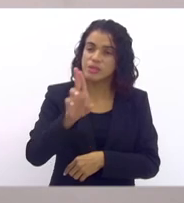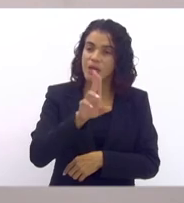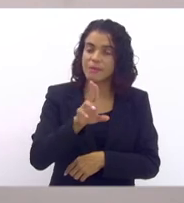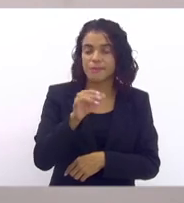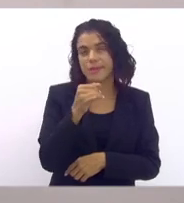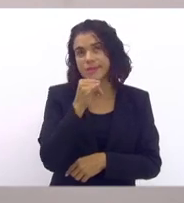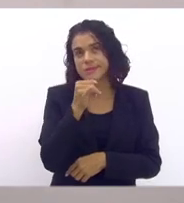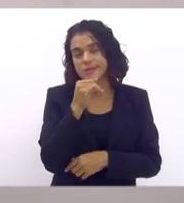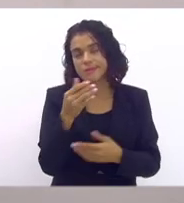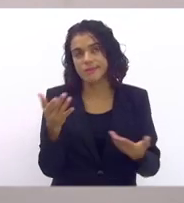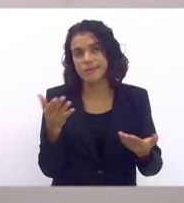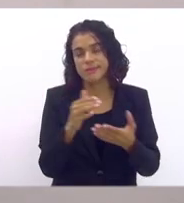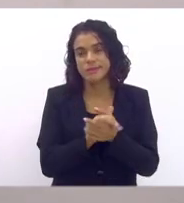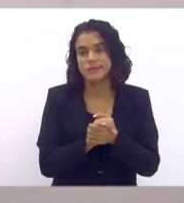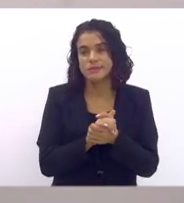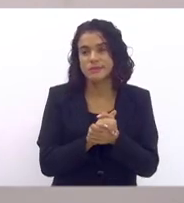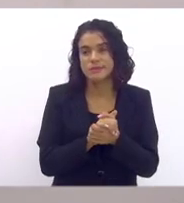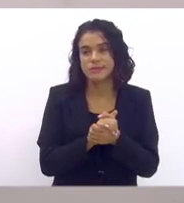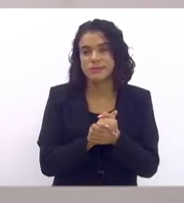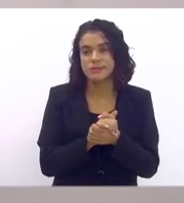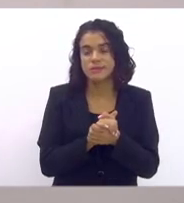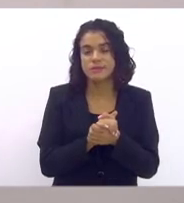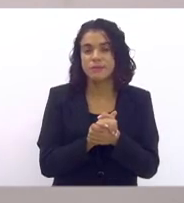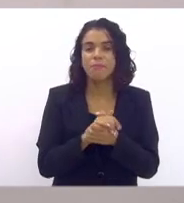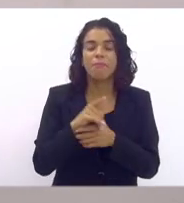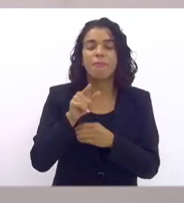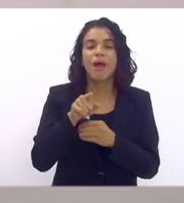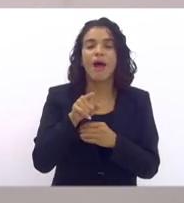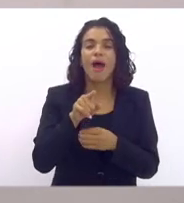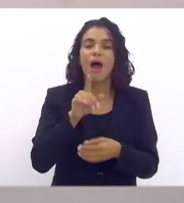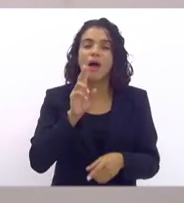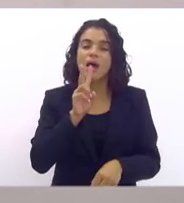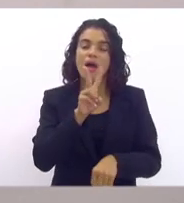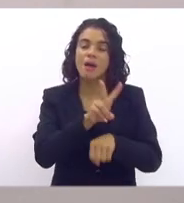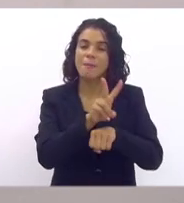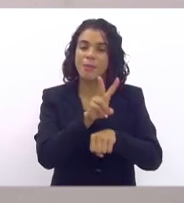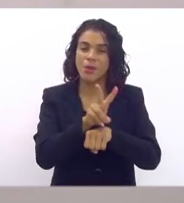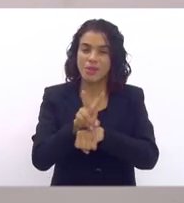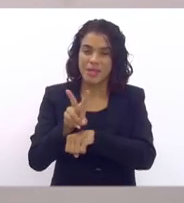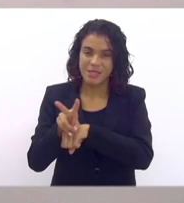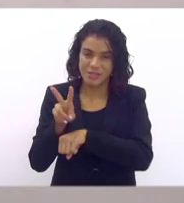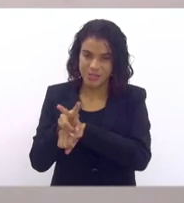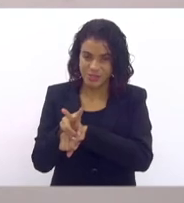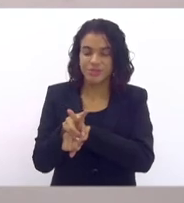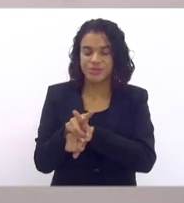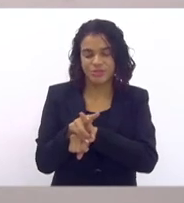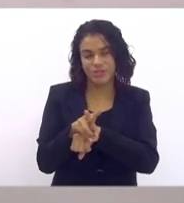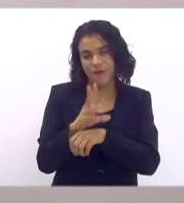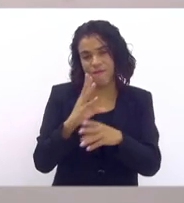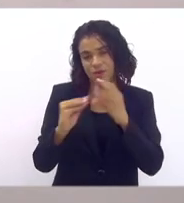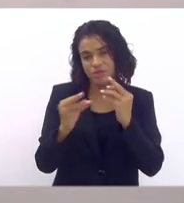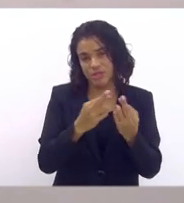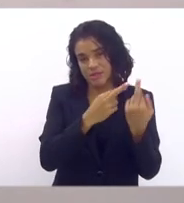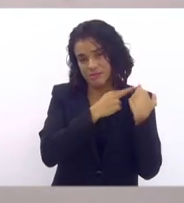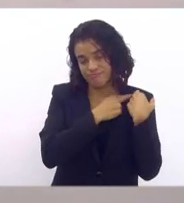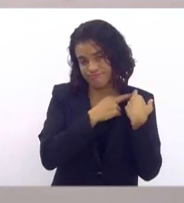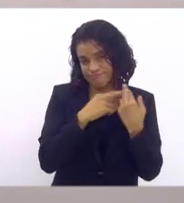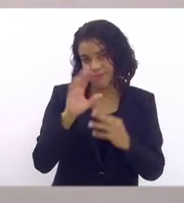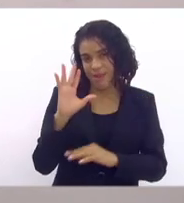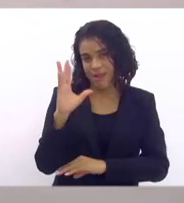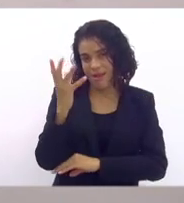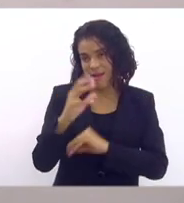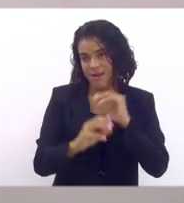como é que eu posso para encobrir eventuais erros e fugir as suas responsabilidades ambientais até